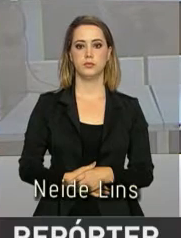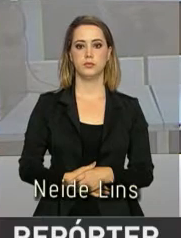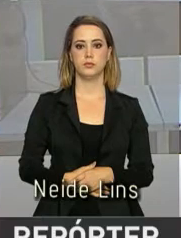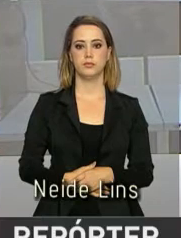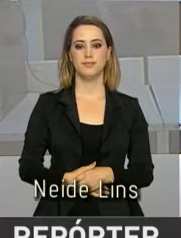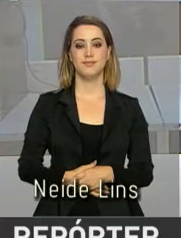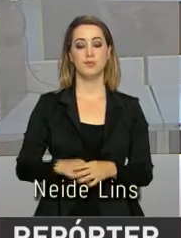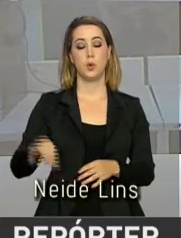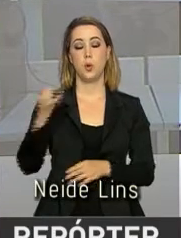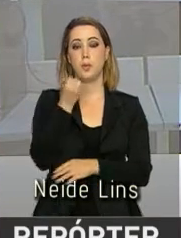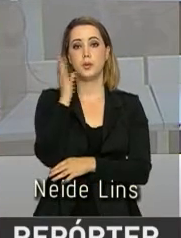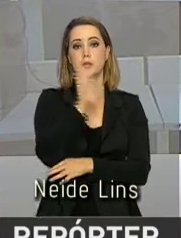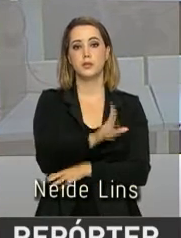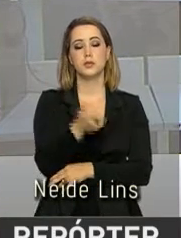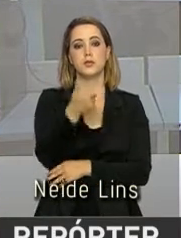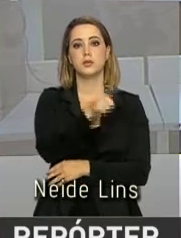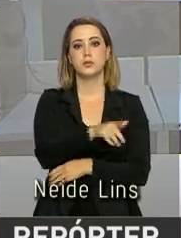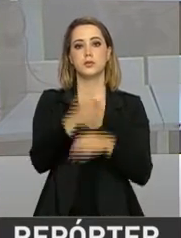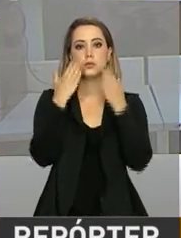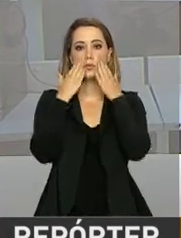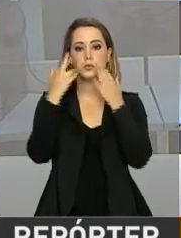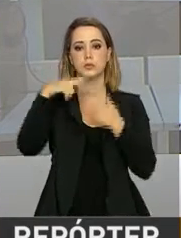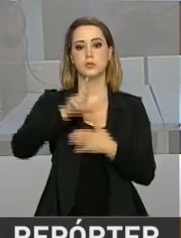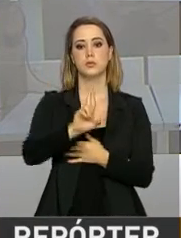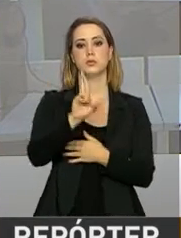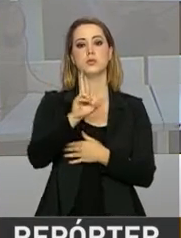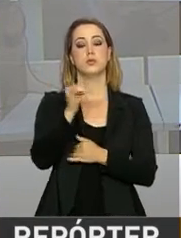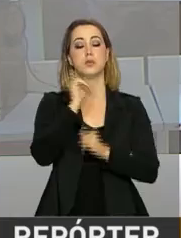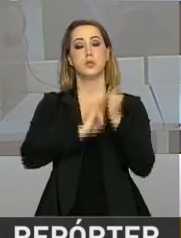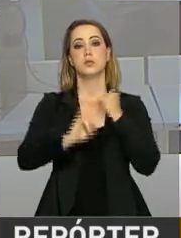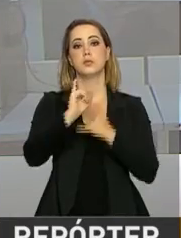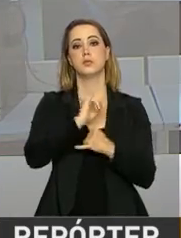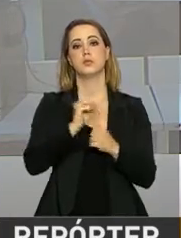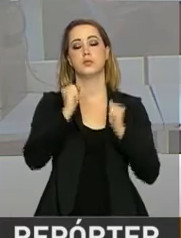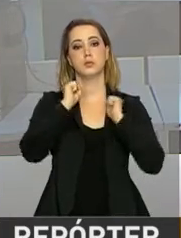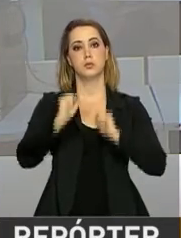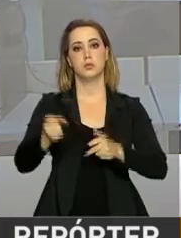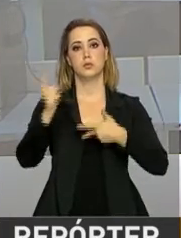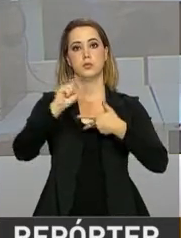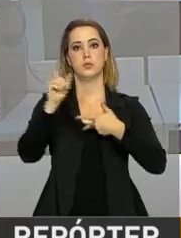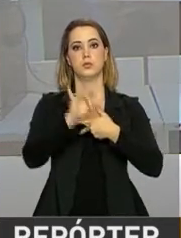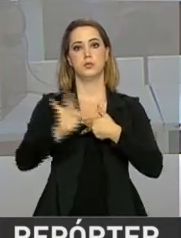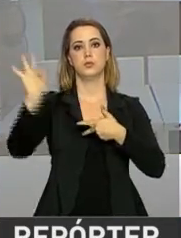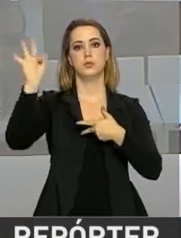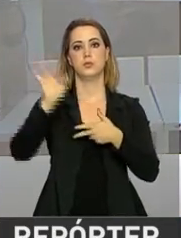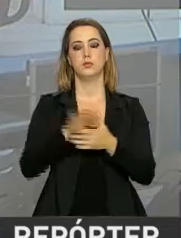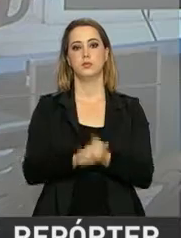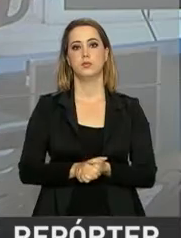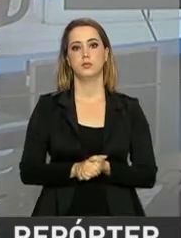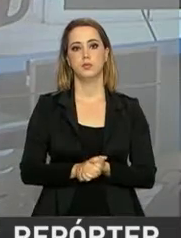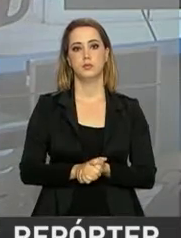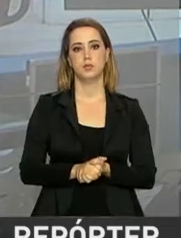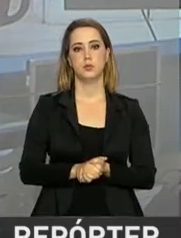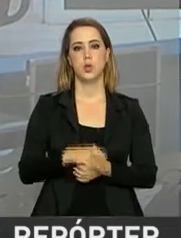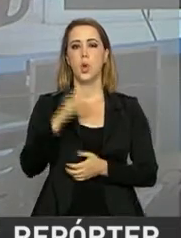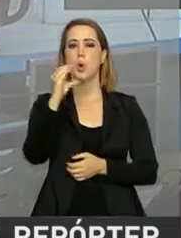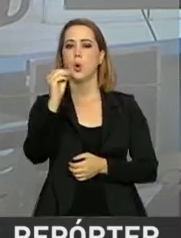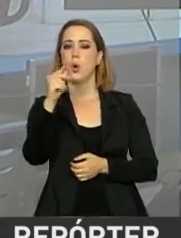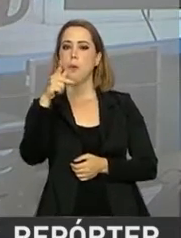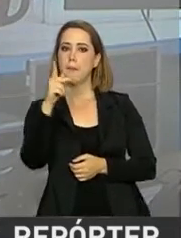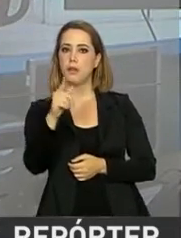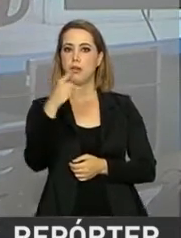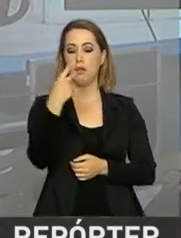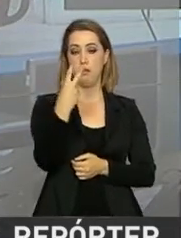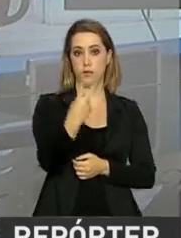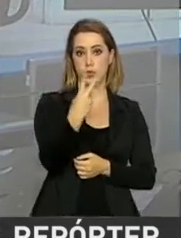olá boa tarde no ar mais uma edição do repórter nbr com as notícias do poder executivo federal na copa 22 a